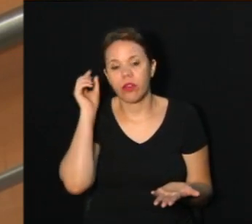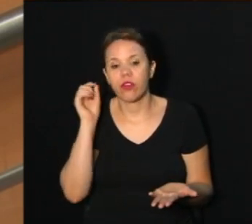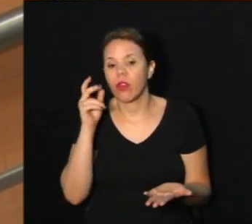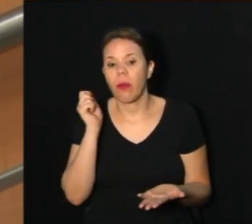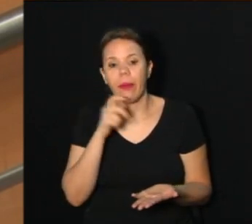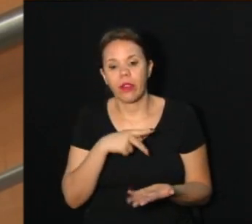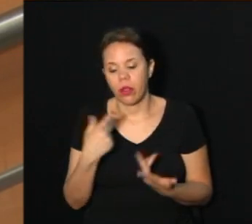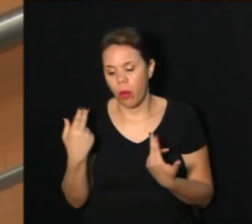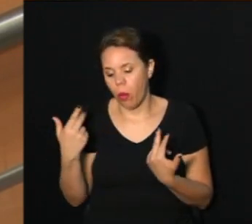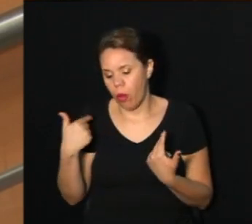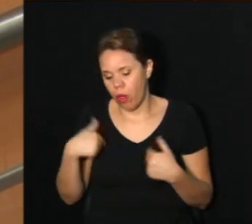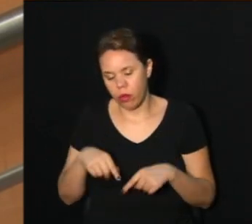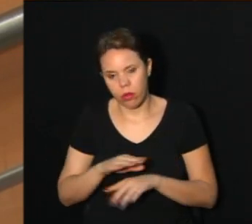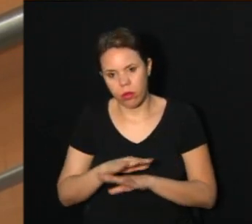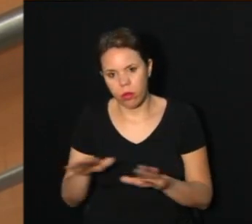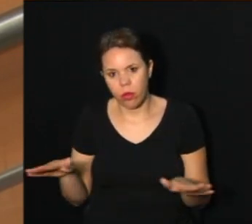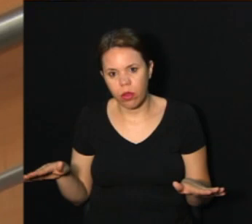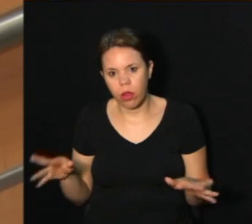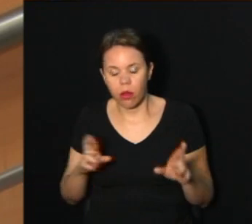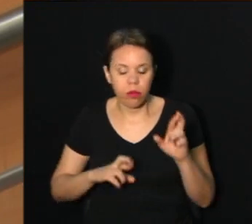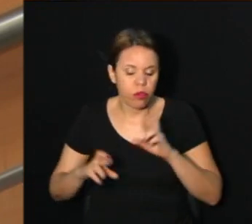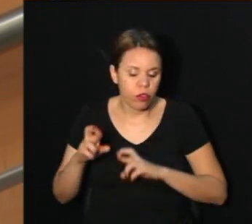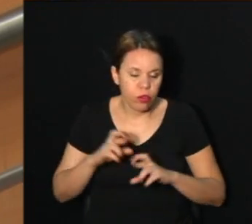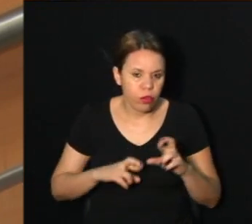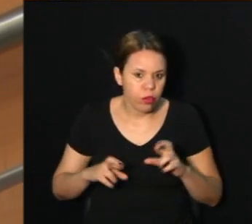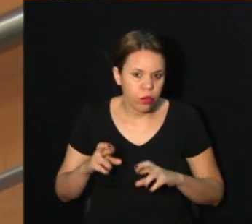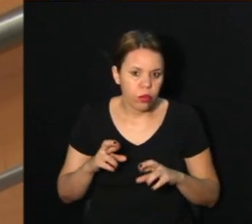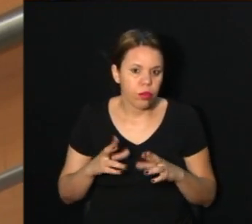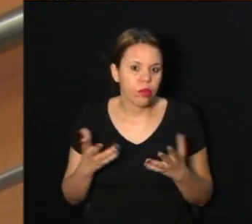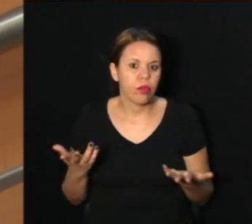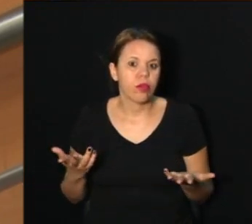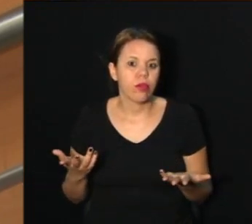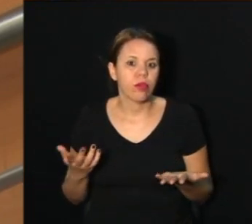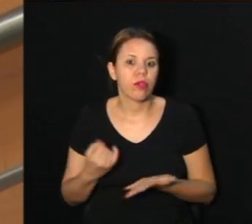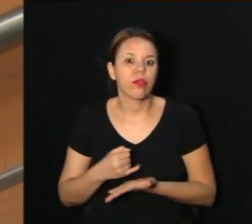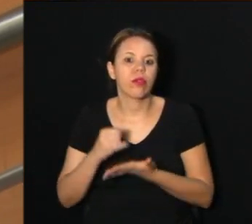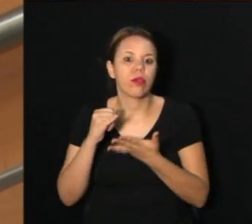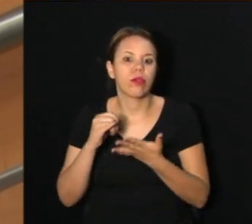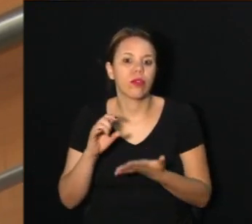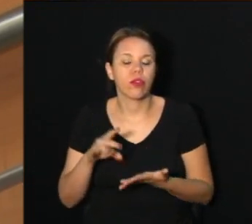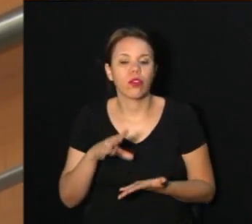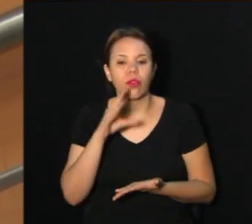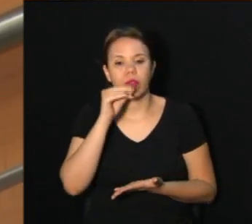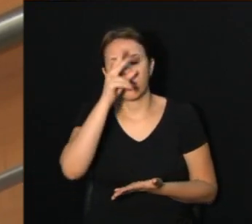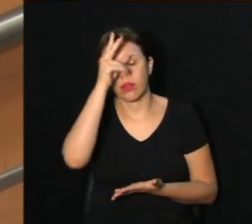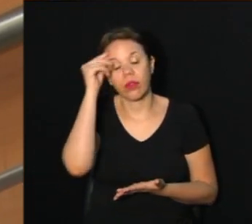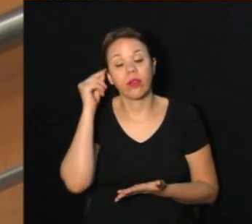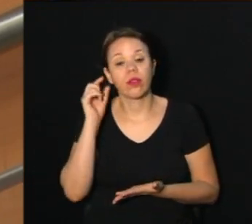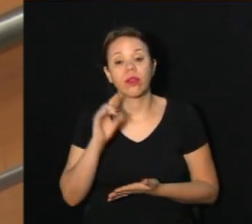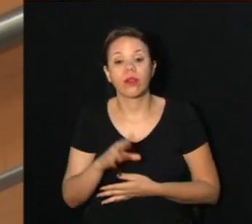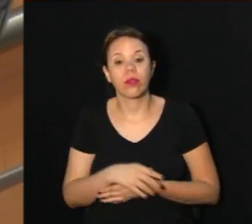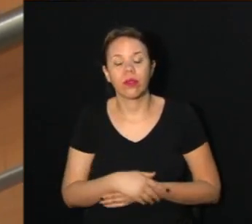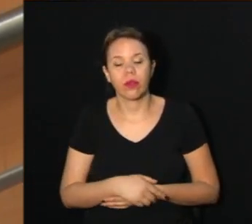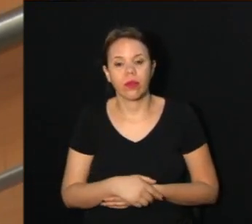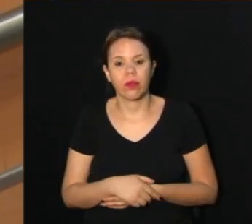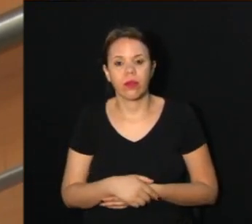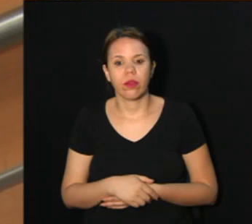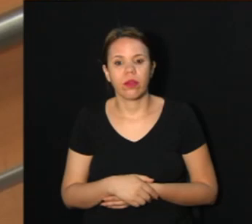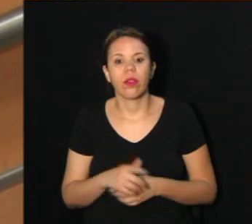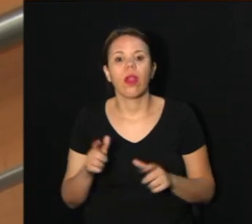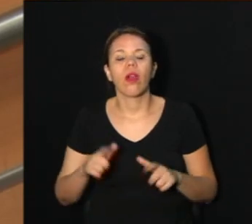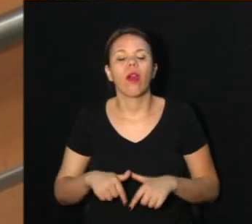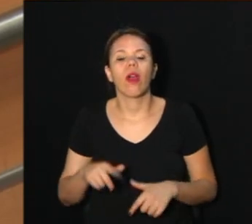aposentados, como eu não sou mais auditor fiscal tributário, sou um servidor municipal aposentado. Onde está o